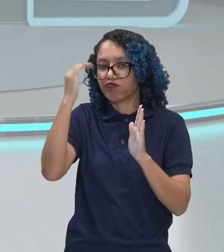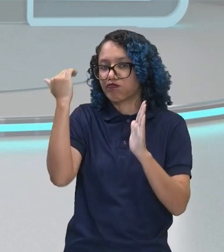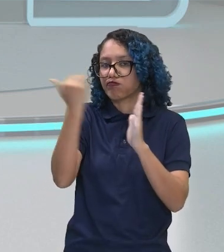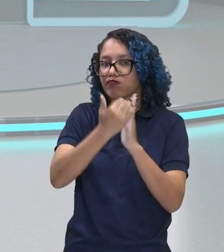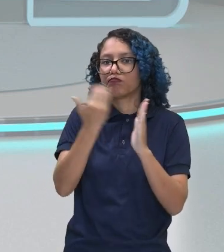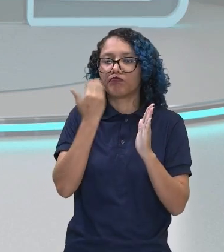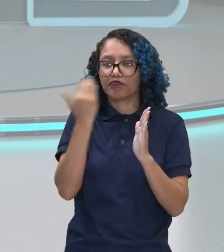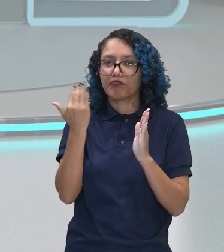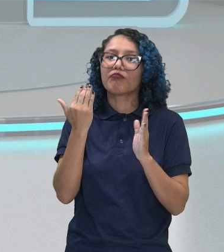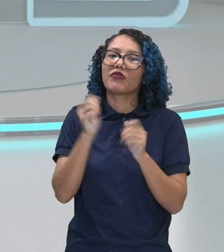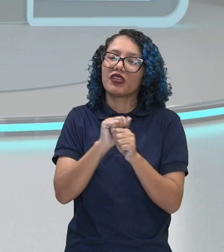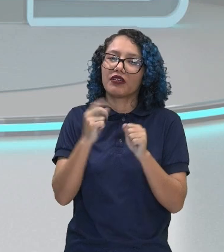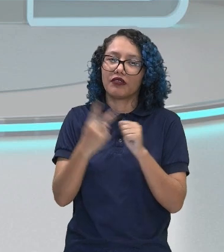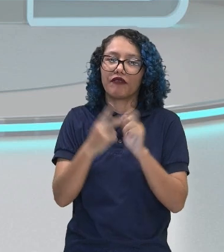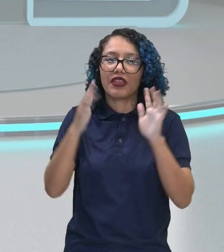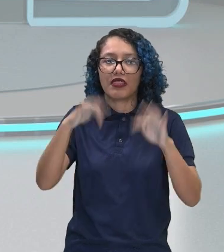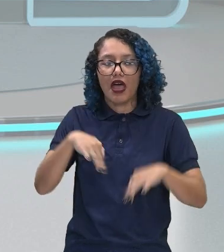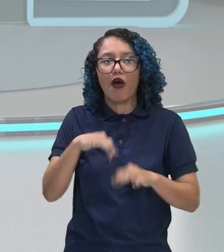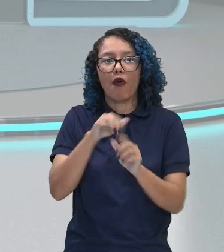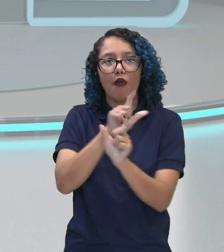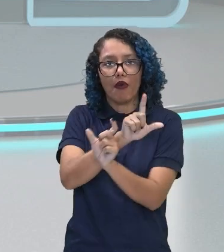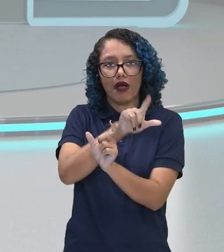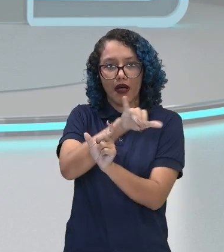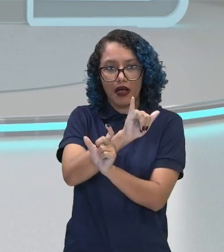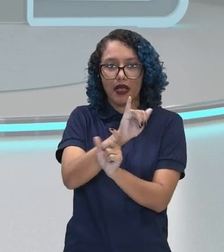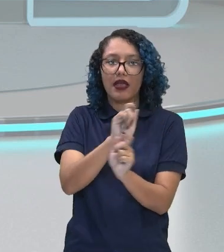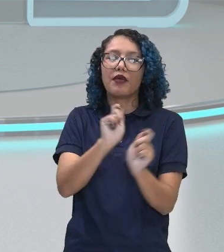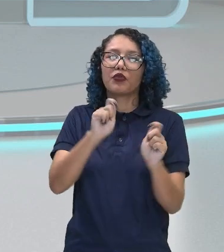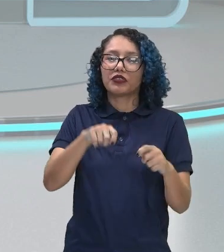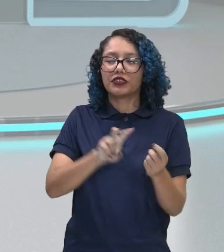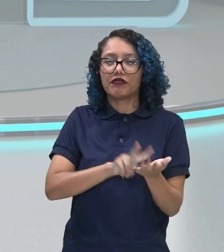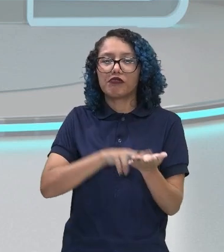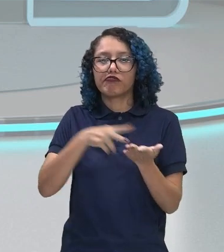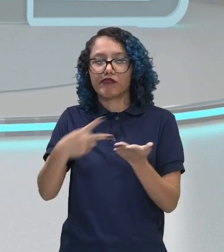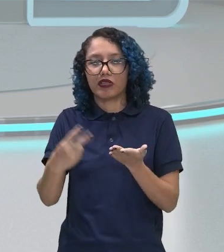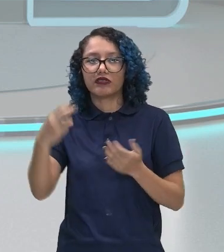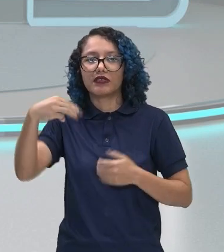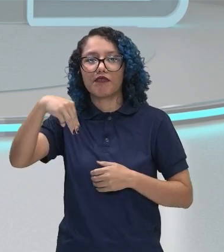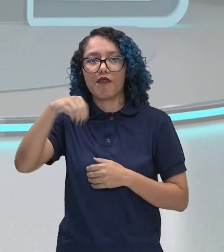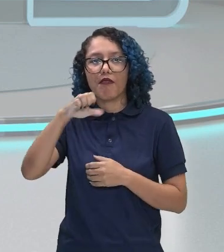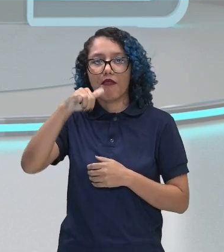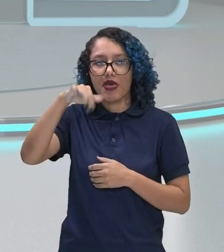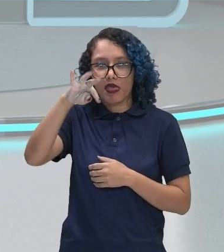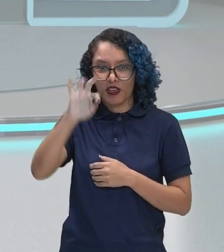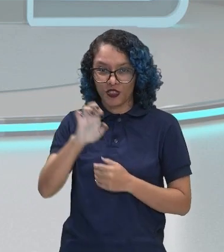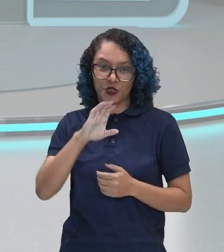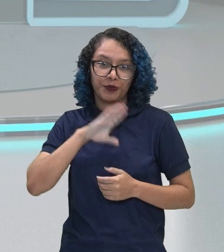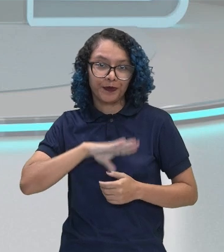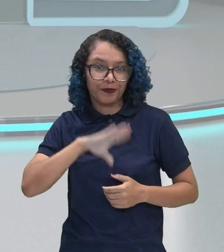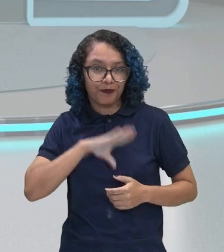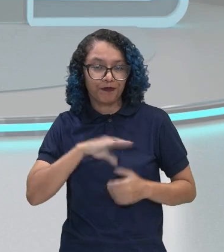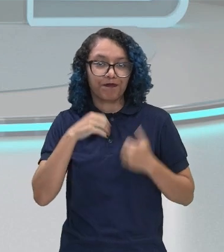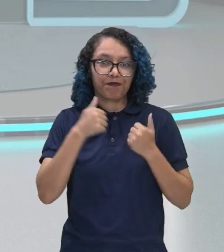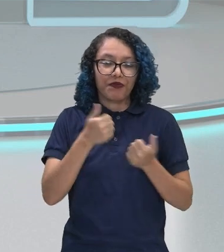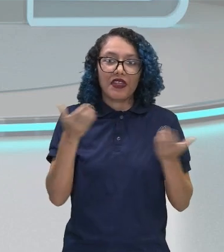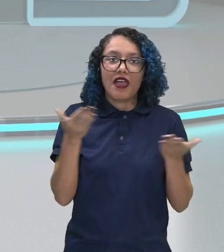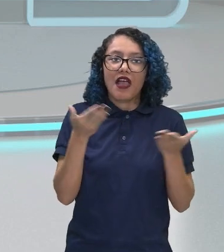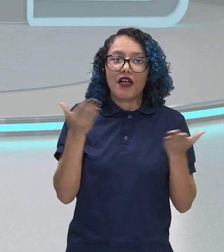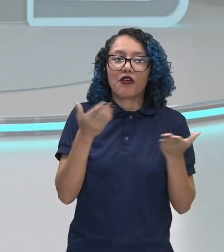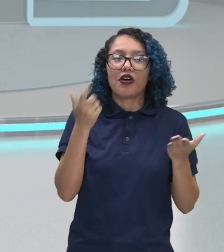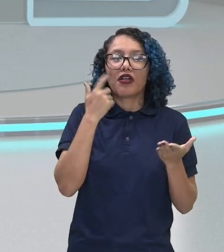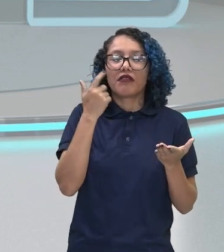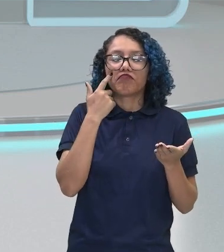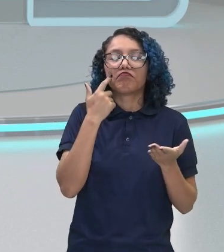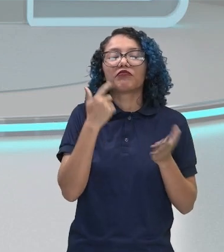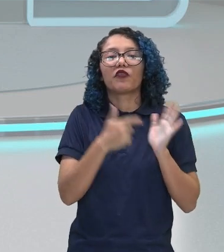com terminação em LY terá sua tradução em mente, ok? Agora, vou mostrar para vocês os advérbios.